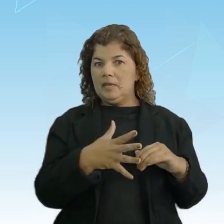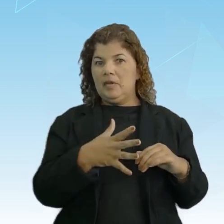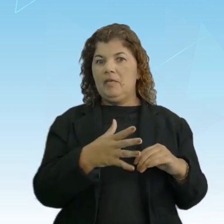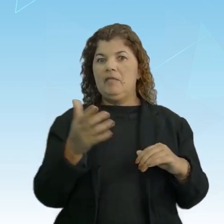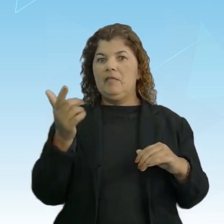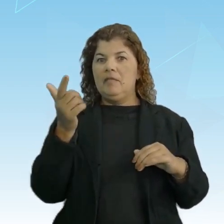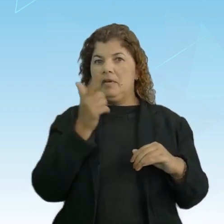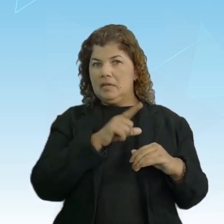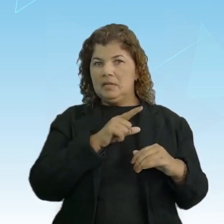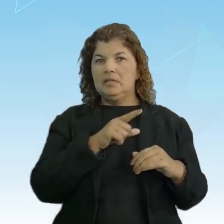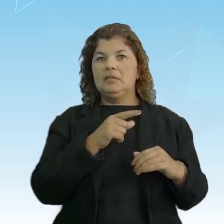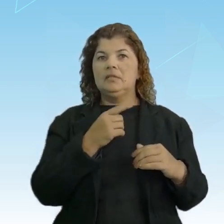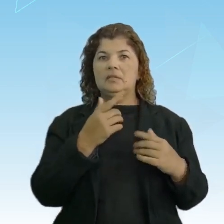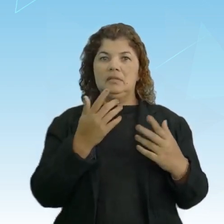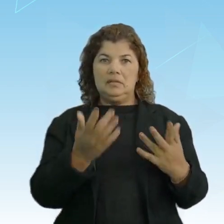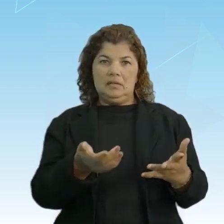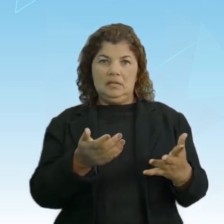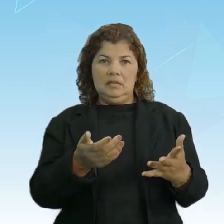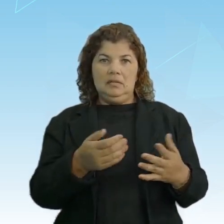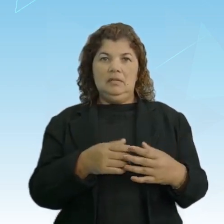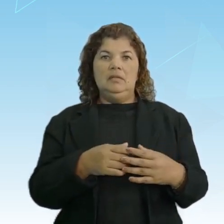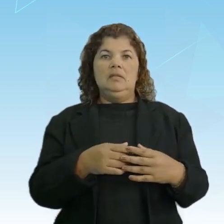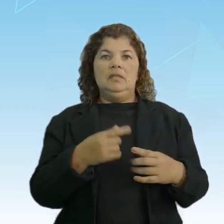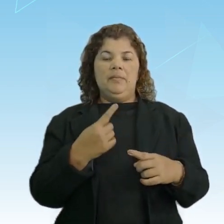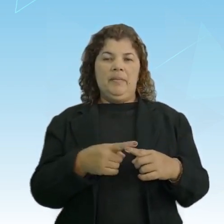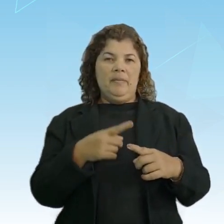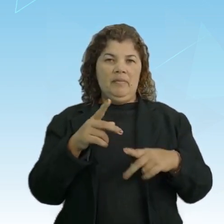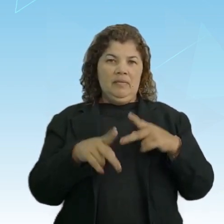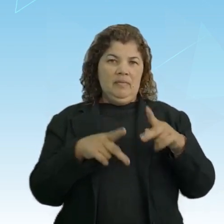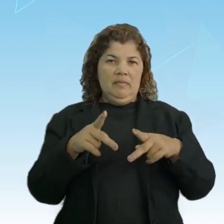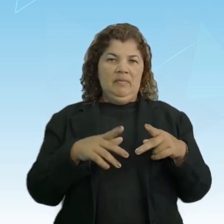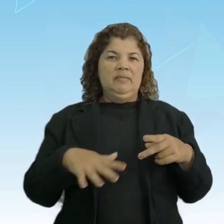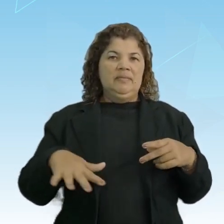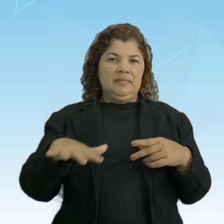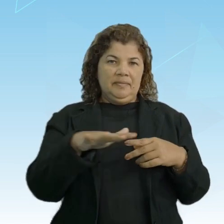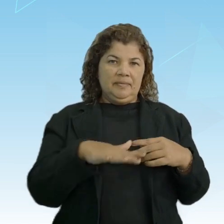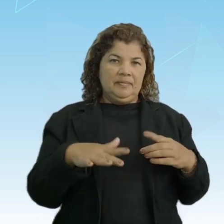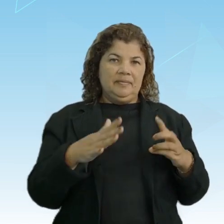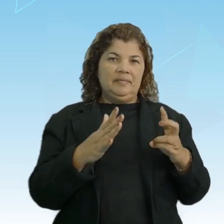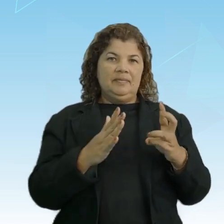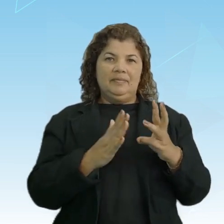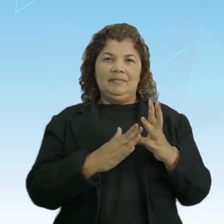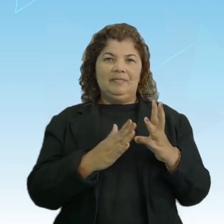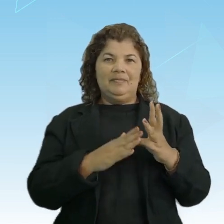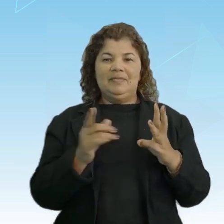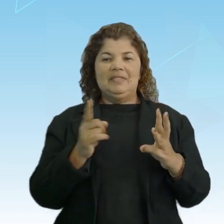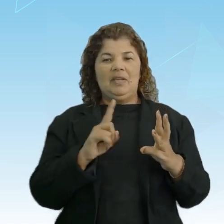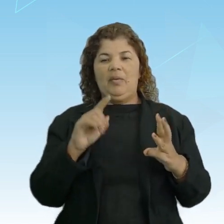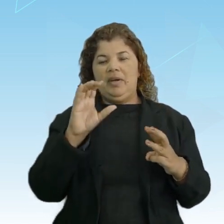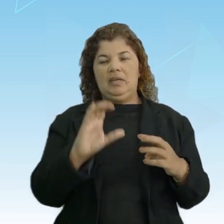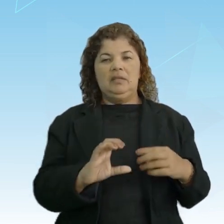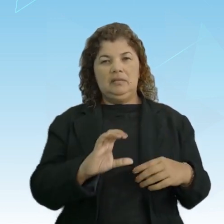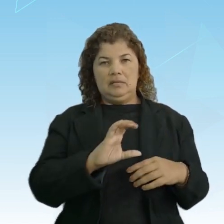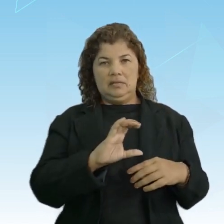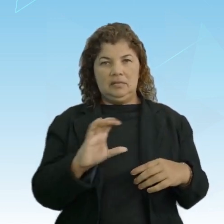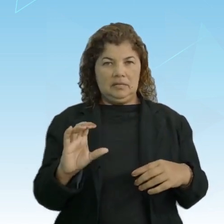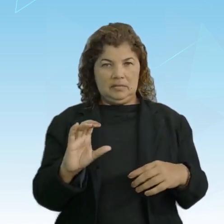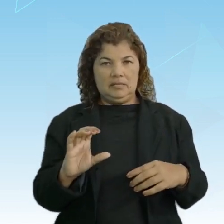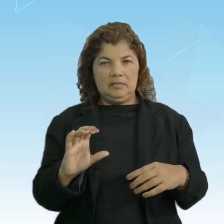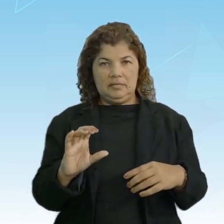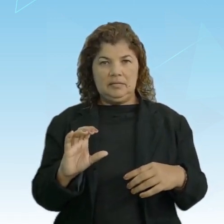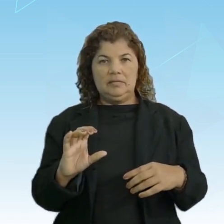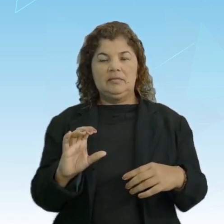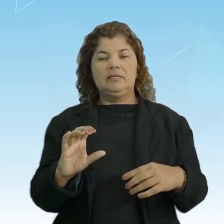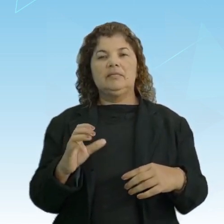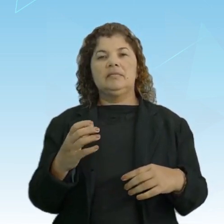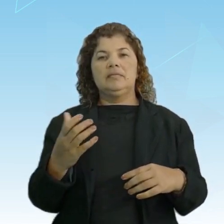reconquista, uma vez que os povos nativos não eram cristãos, né? Então, sobre a conquista